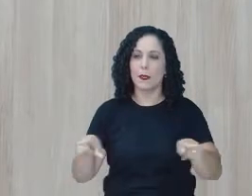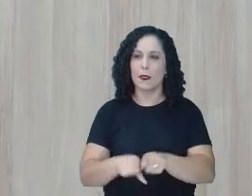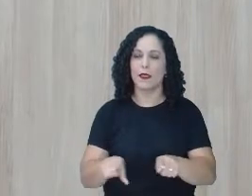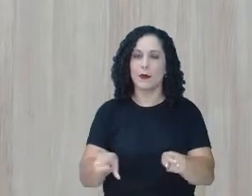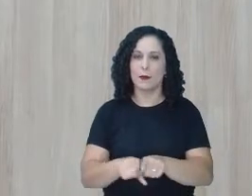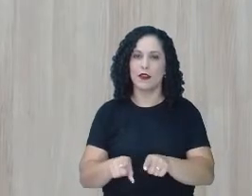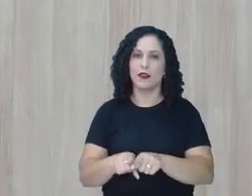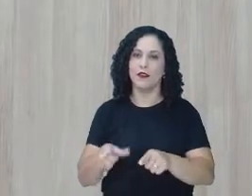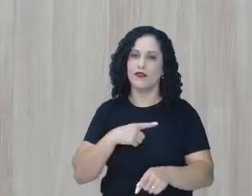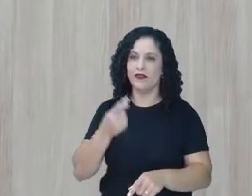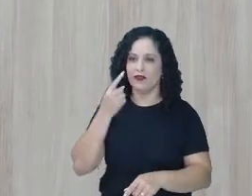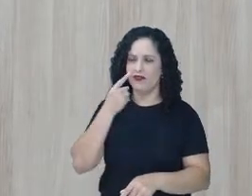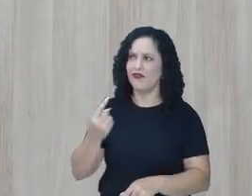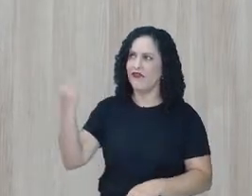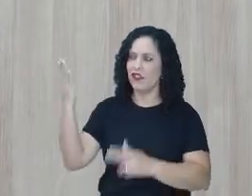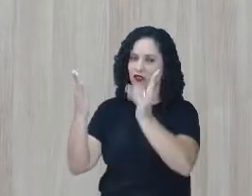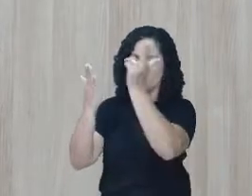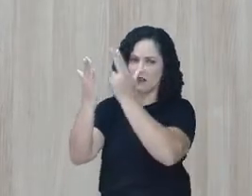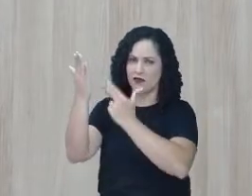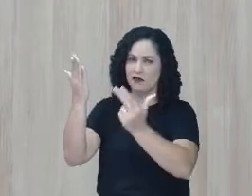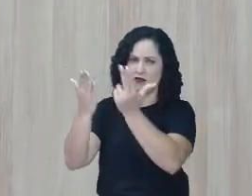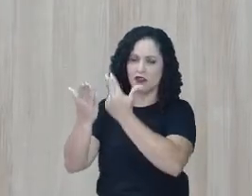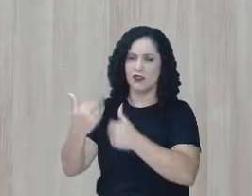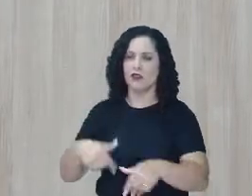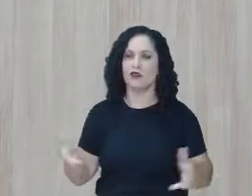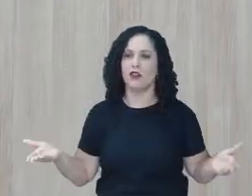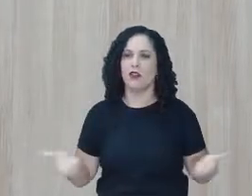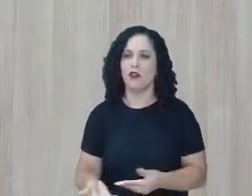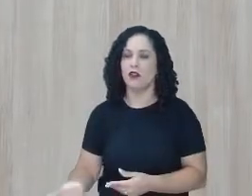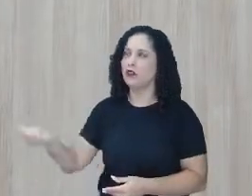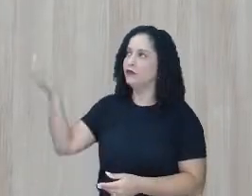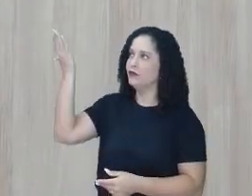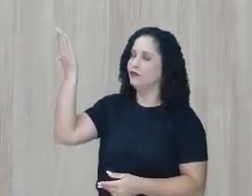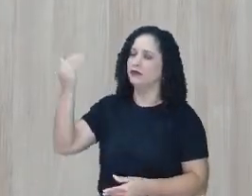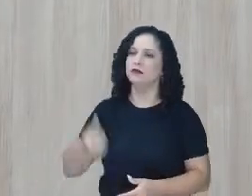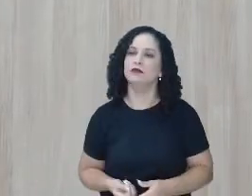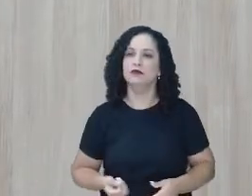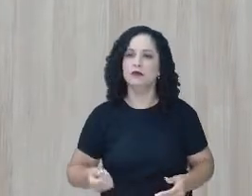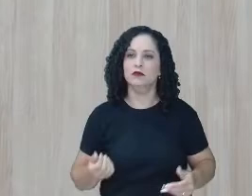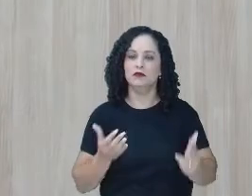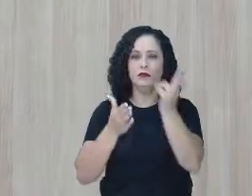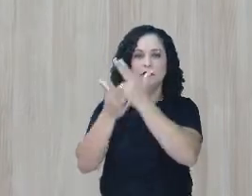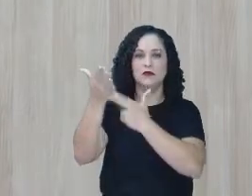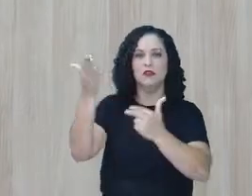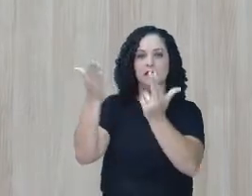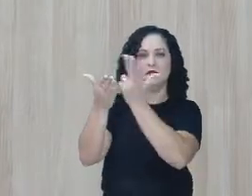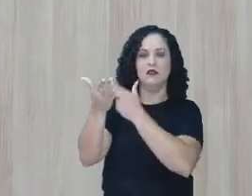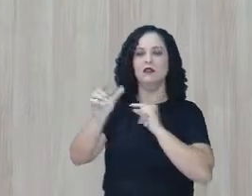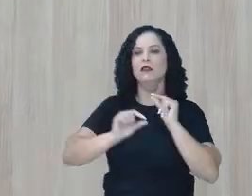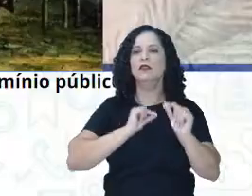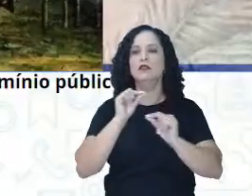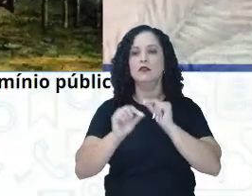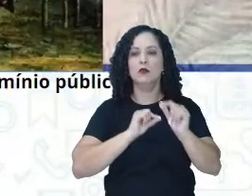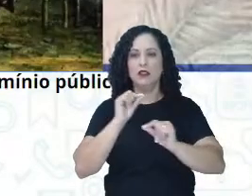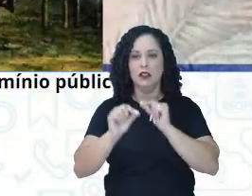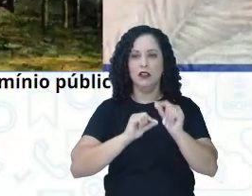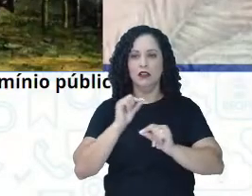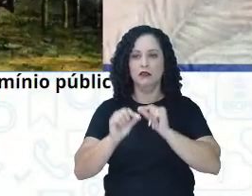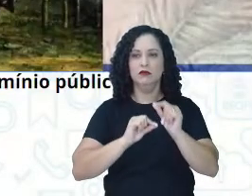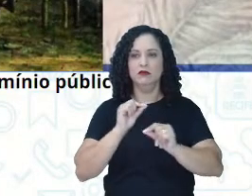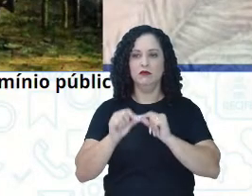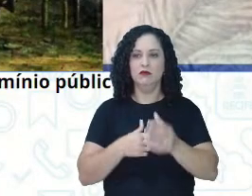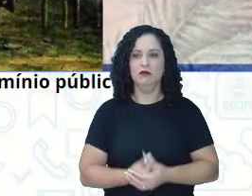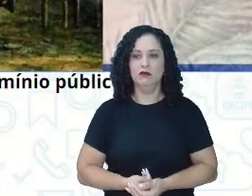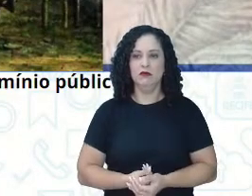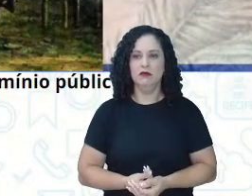Debré, tá? Continuando aqui, a gente sai um pouco do Debré e vamos para o um morrites rugendas, né? Rugendas com